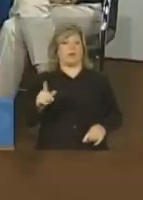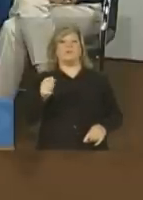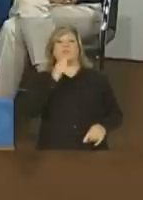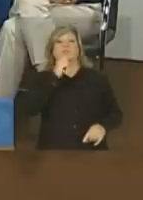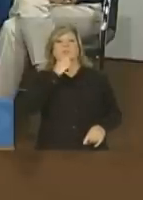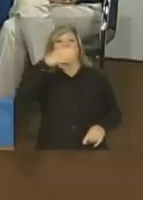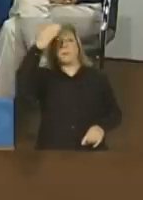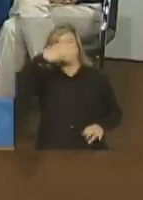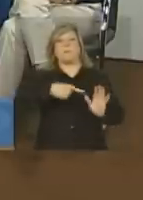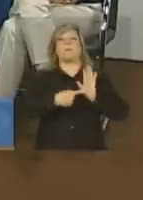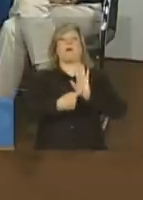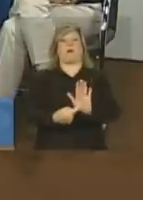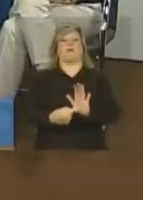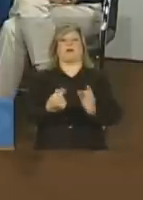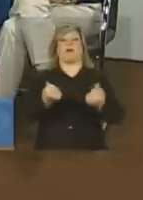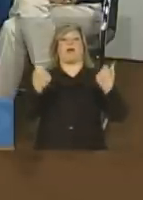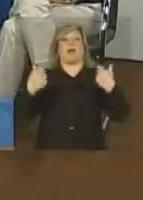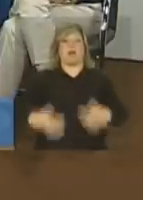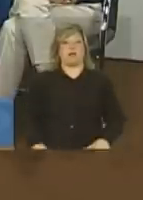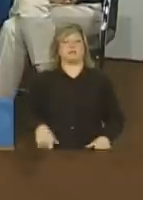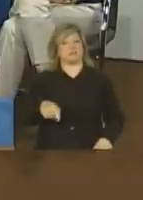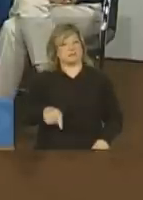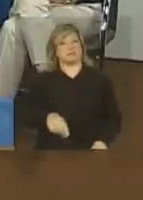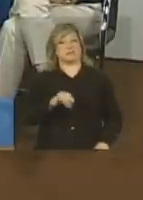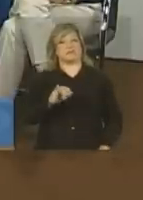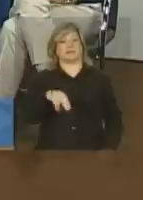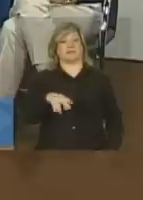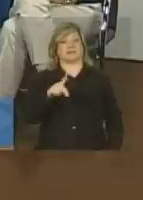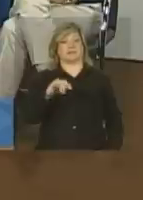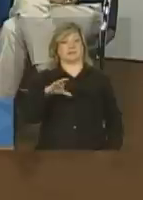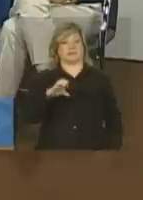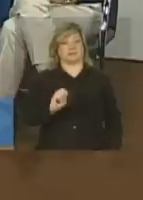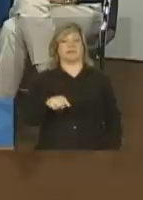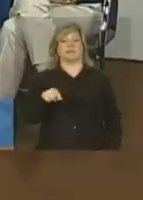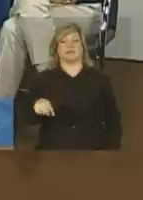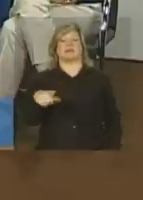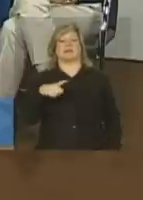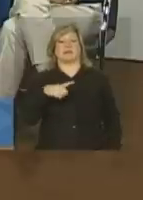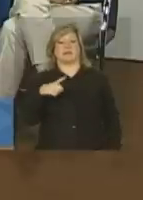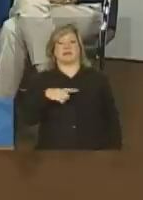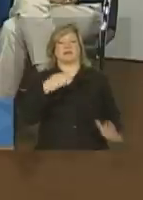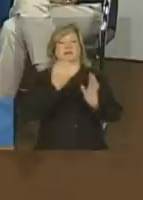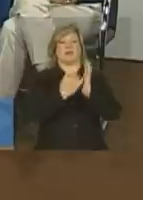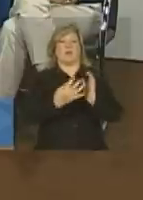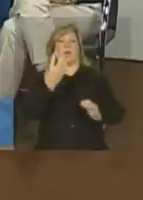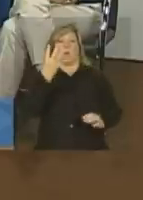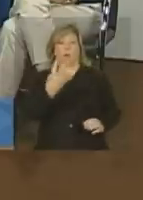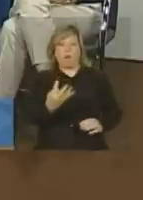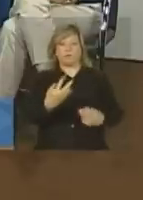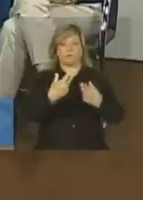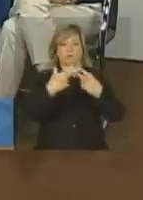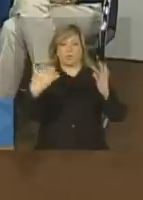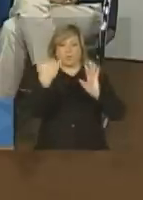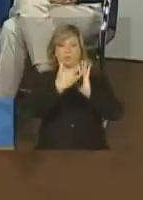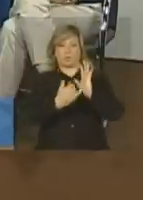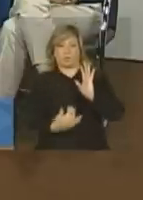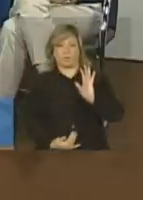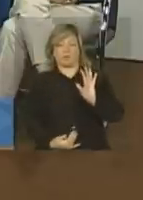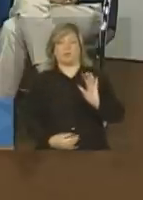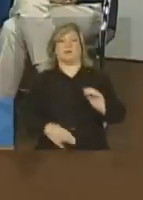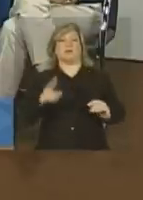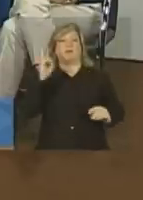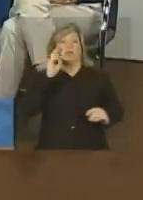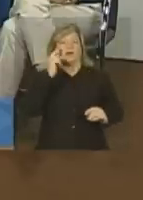gastos faz parte do próprio índice. O índice é composto por quatro fatores. É um fator que é o fator propriamente